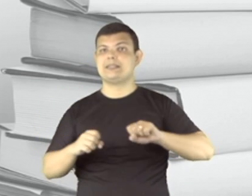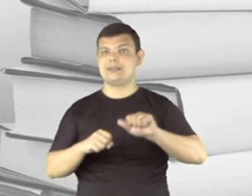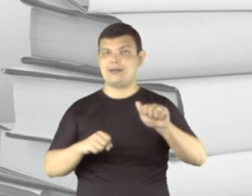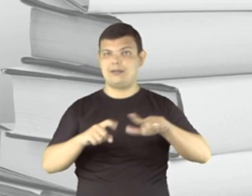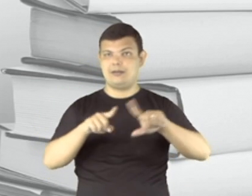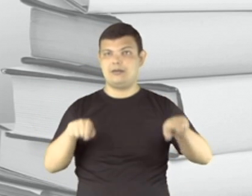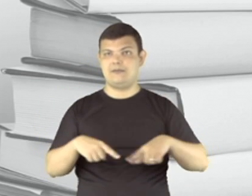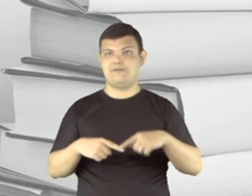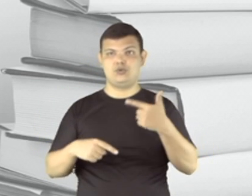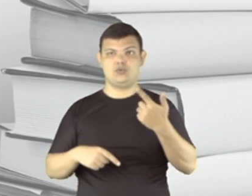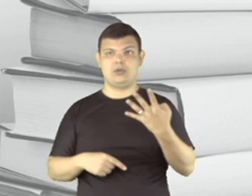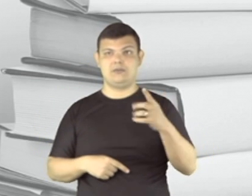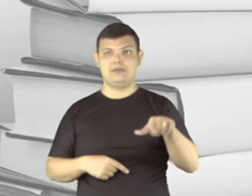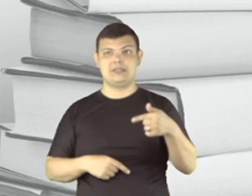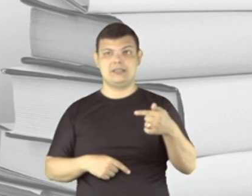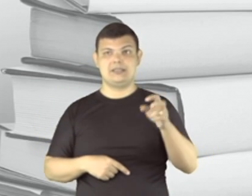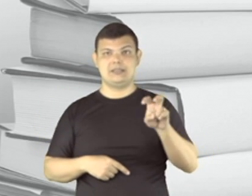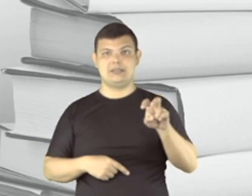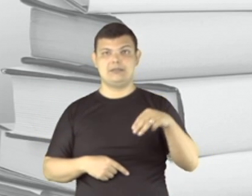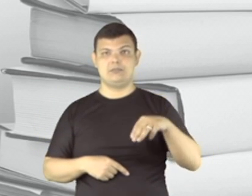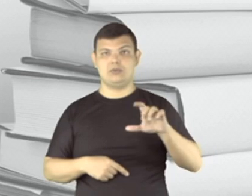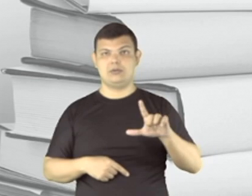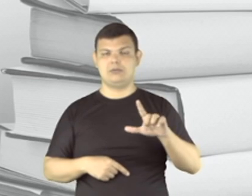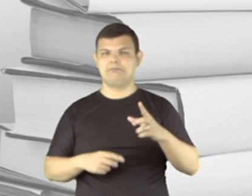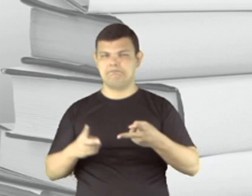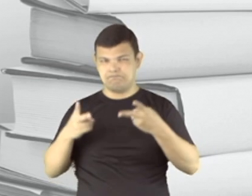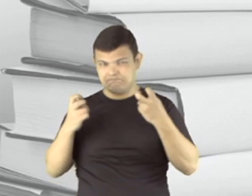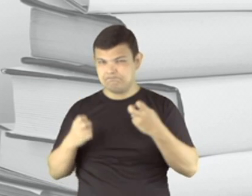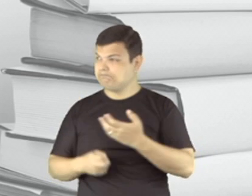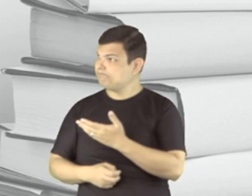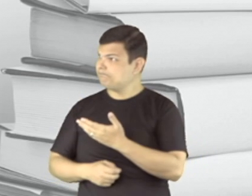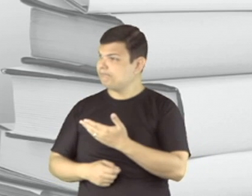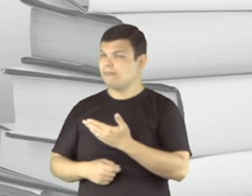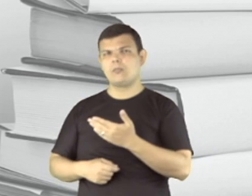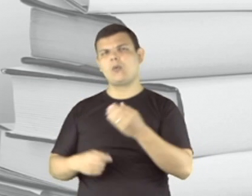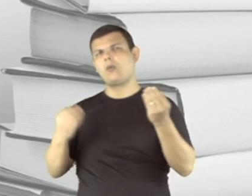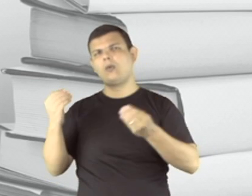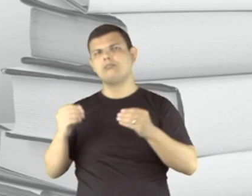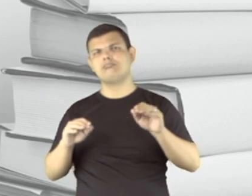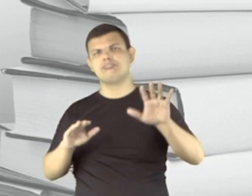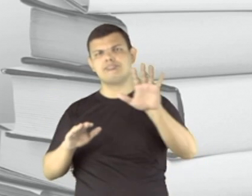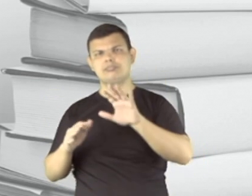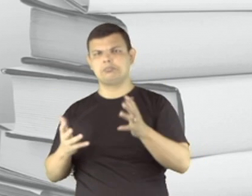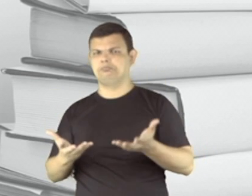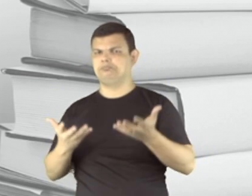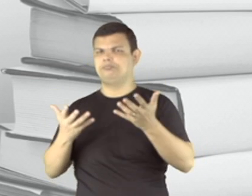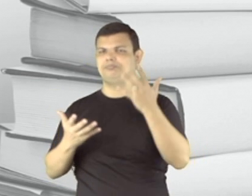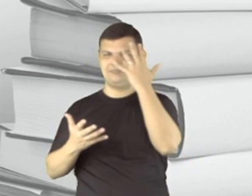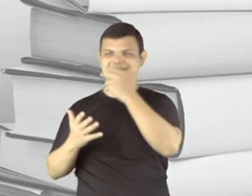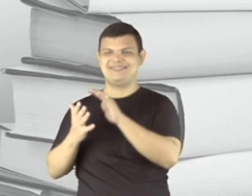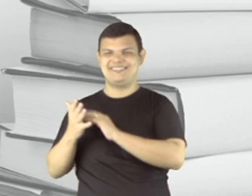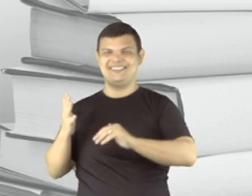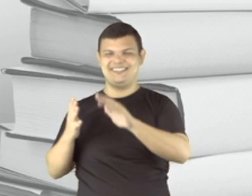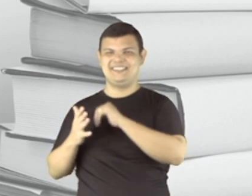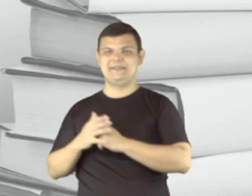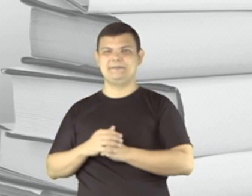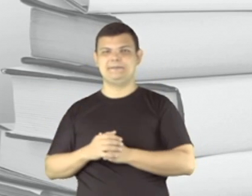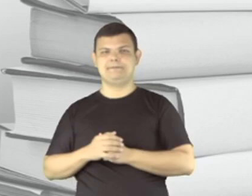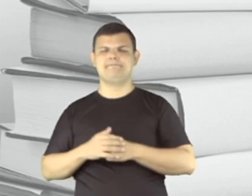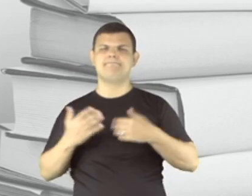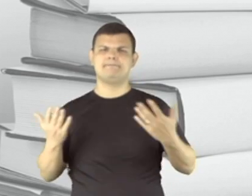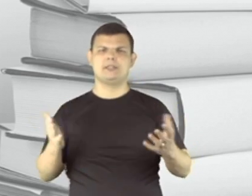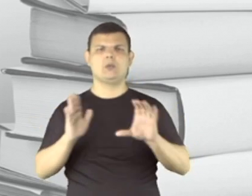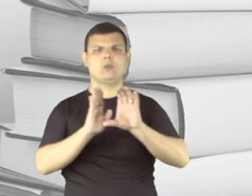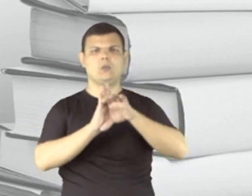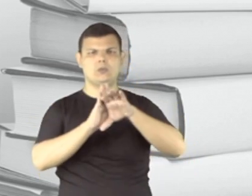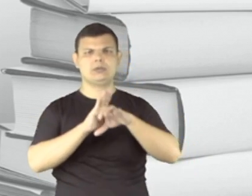24,75 metros quadrados. Percebam como nós trabalhamos isso aqui. Aqui já está mais bonitinha a área, né? Então, os